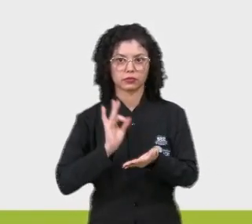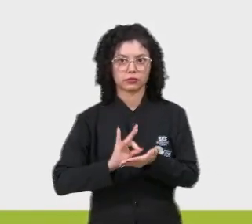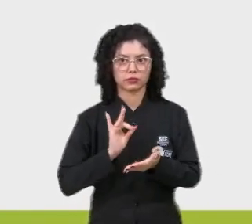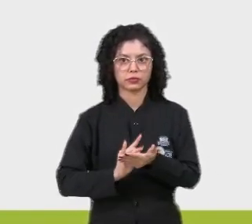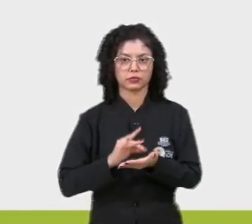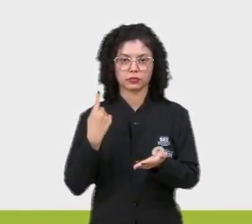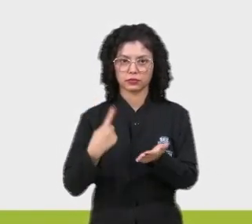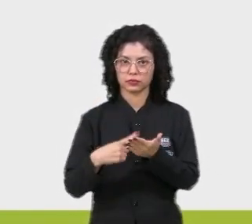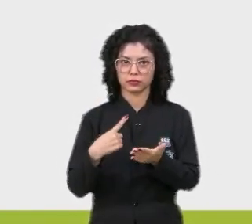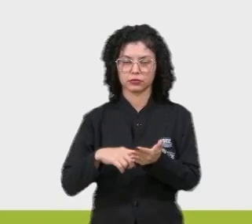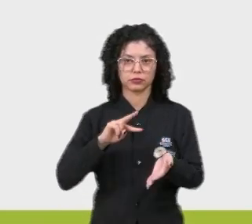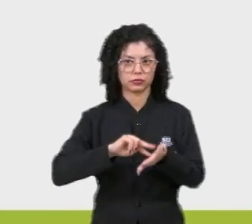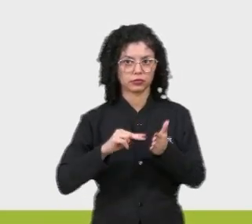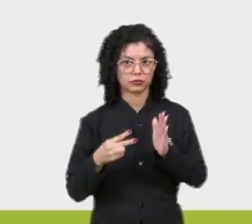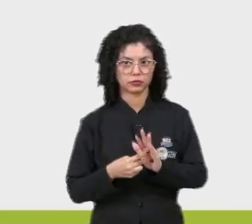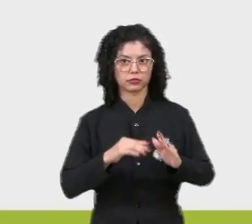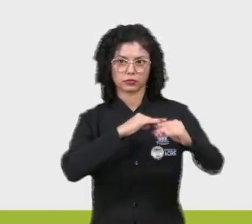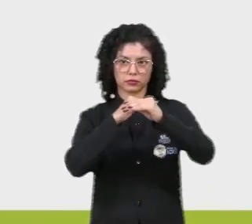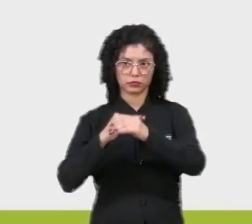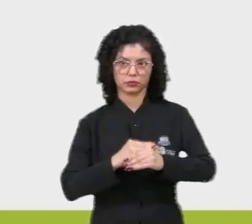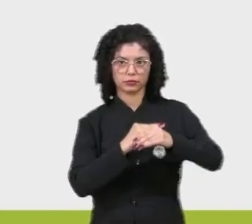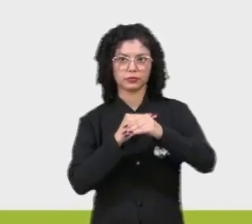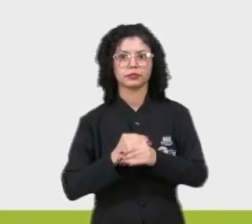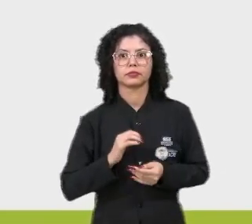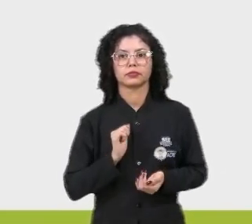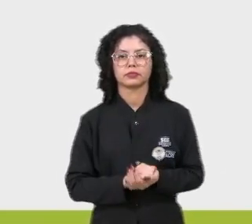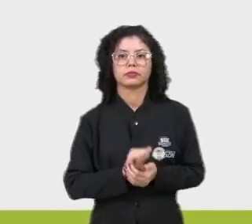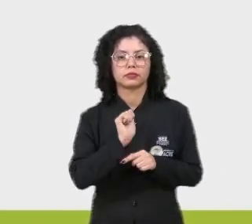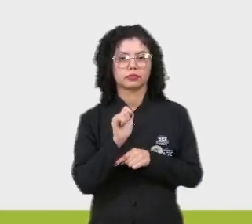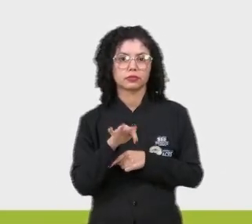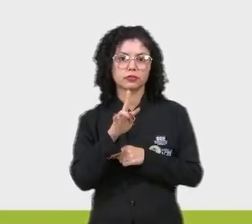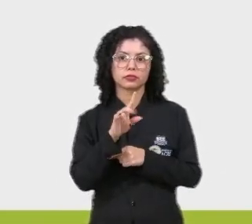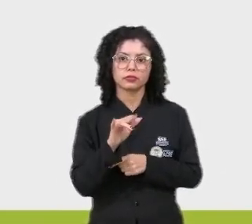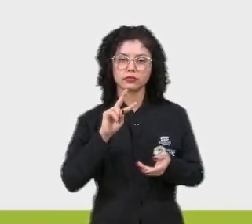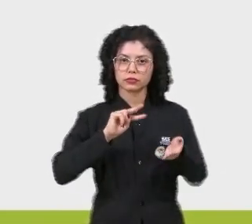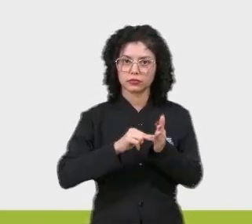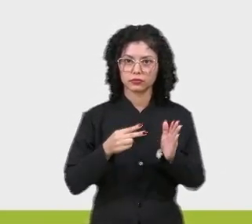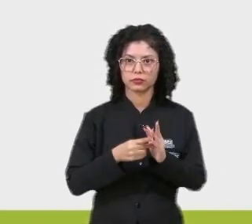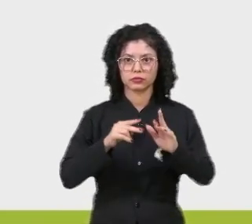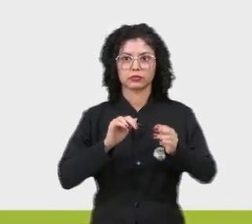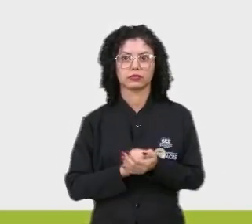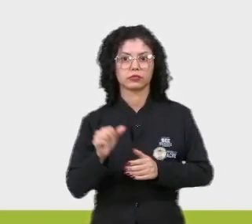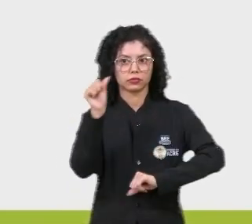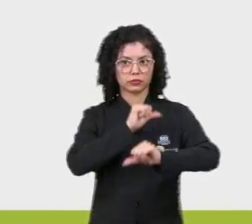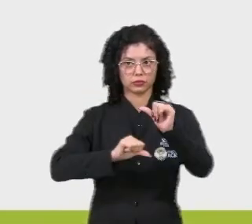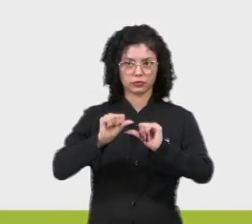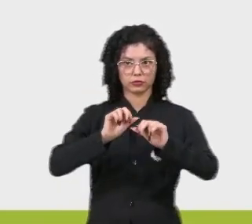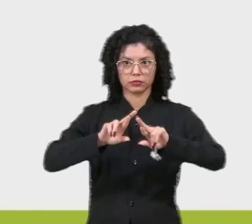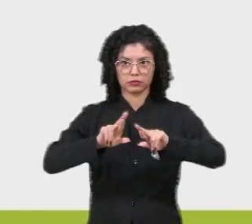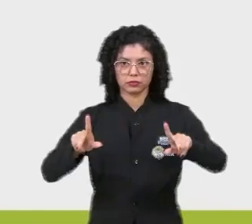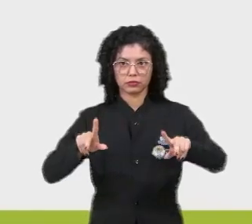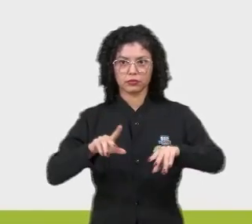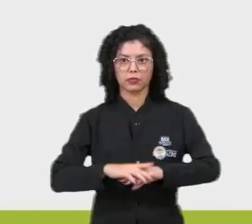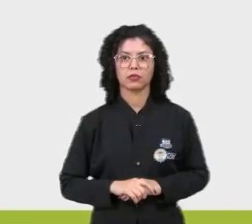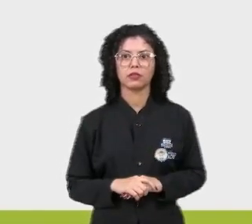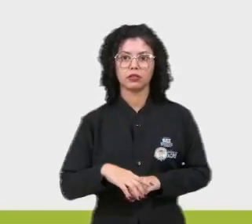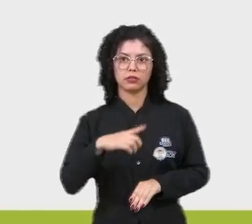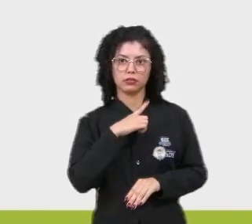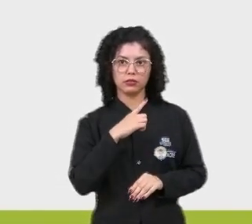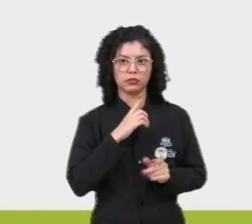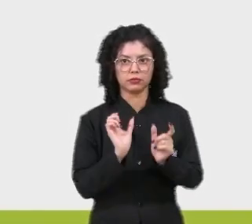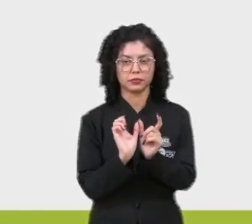a gente considera como significados iguais e antônimos com significados opostos temos exemplos aí de